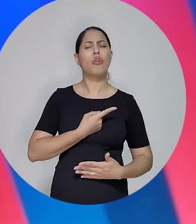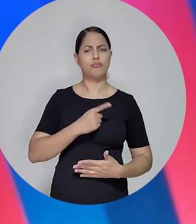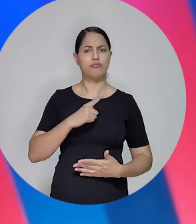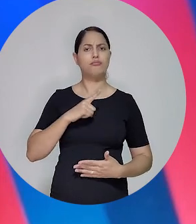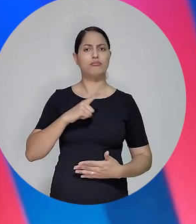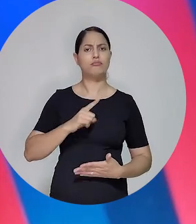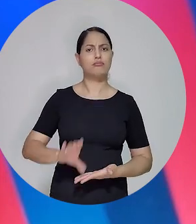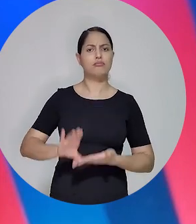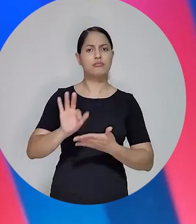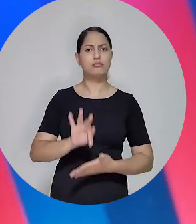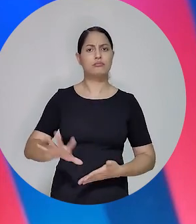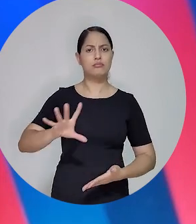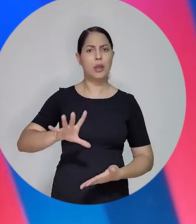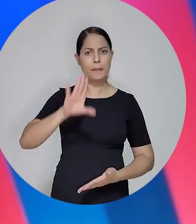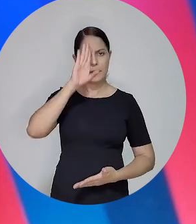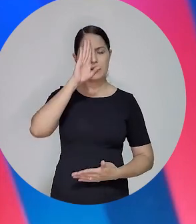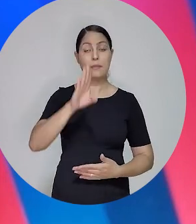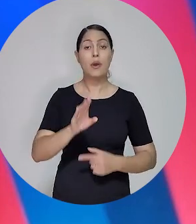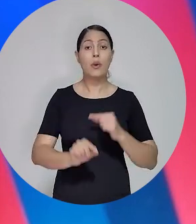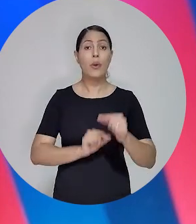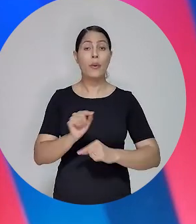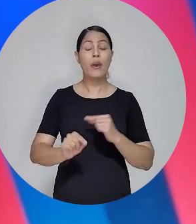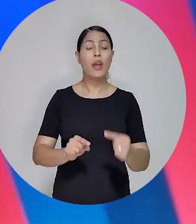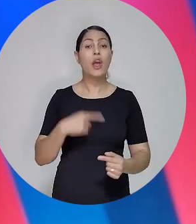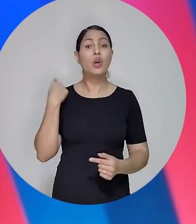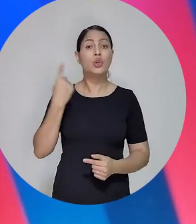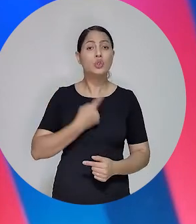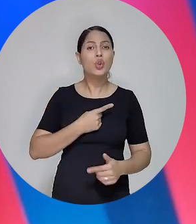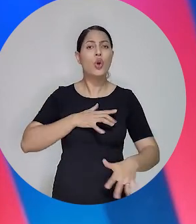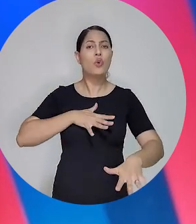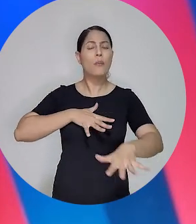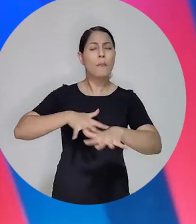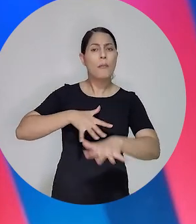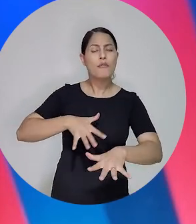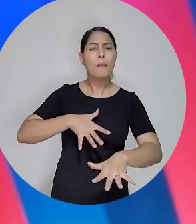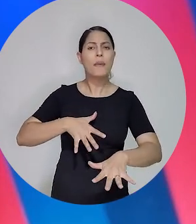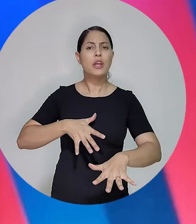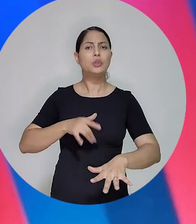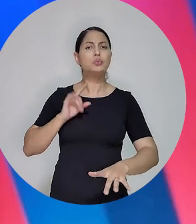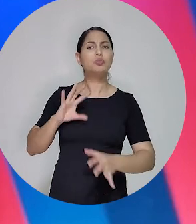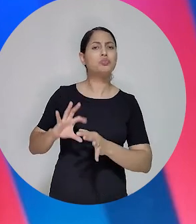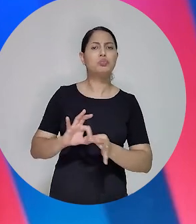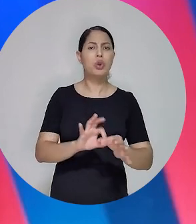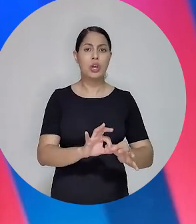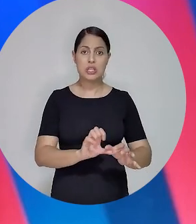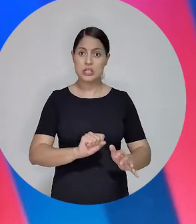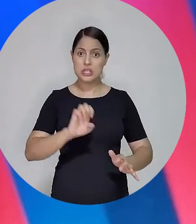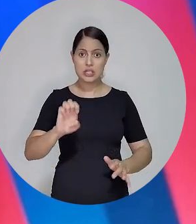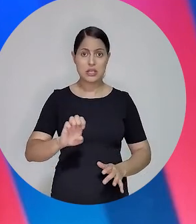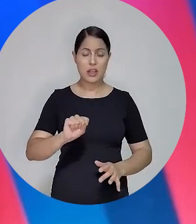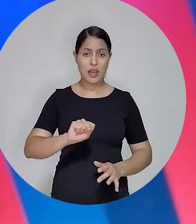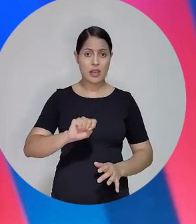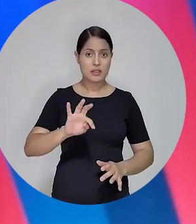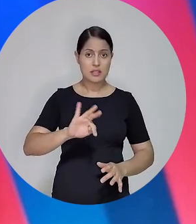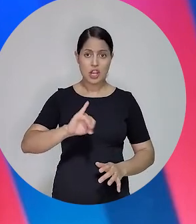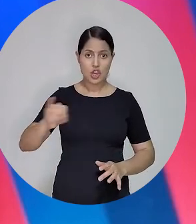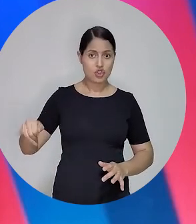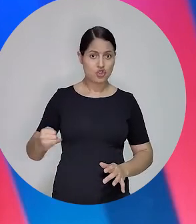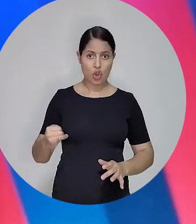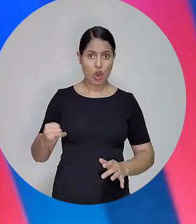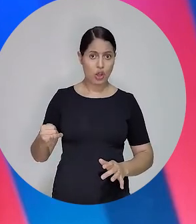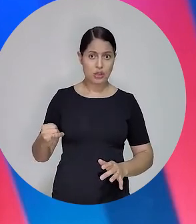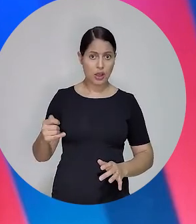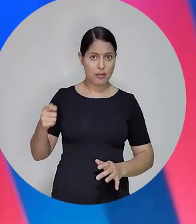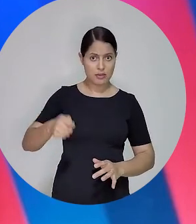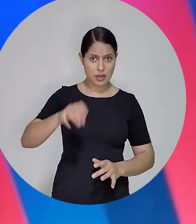bandeira prioritária do Conselho Federal da OAB. Estamos nos insurgindo a cada movimento desse que violenta a decisão